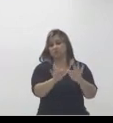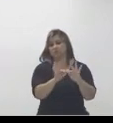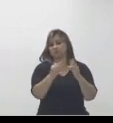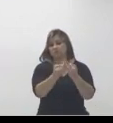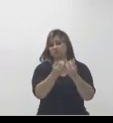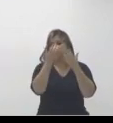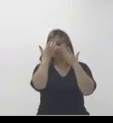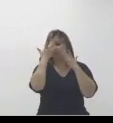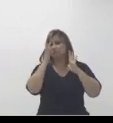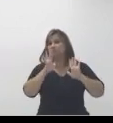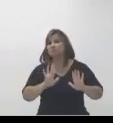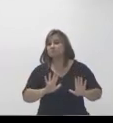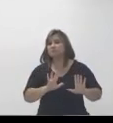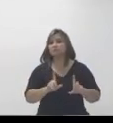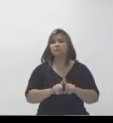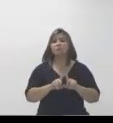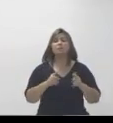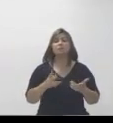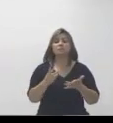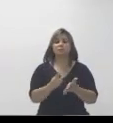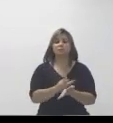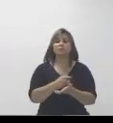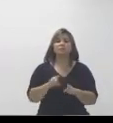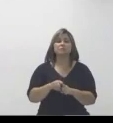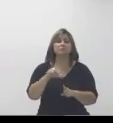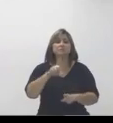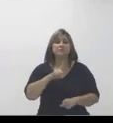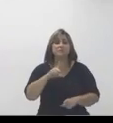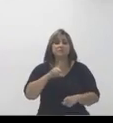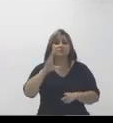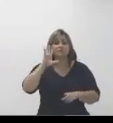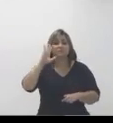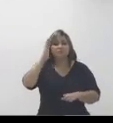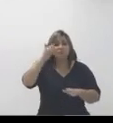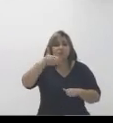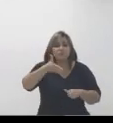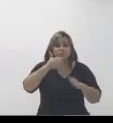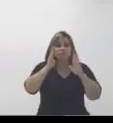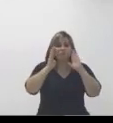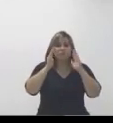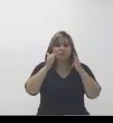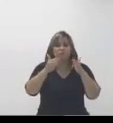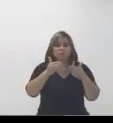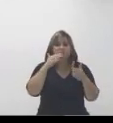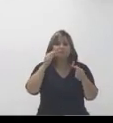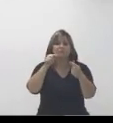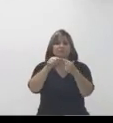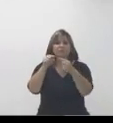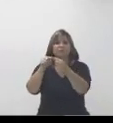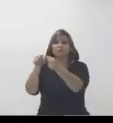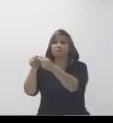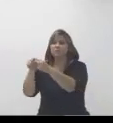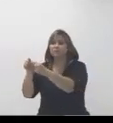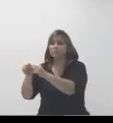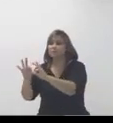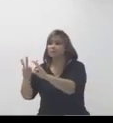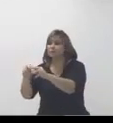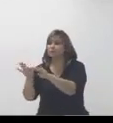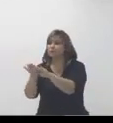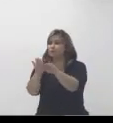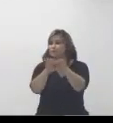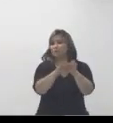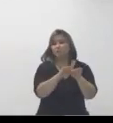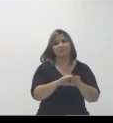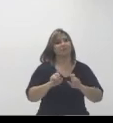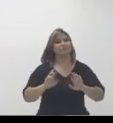família mas o que nós temos que ter como horizonte uma fórmula não cabe para todo mundo ea comunidade